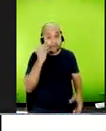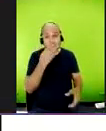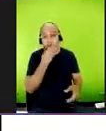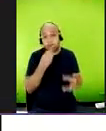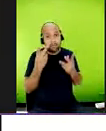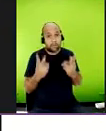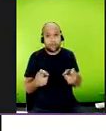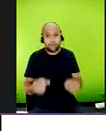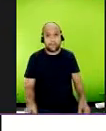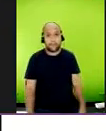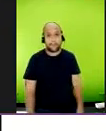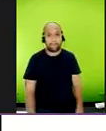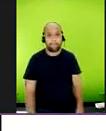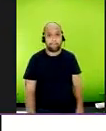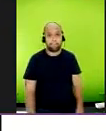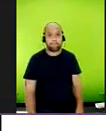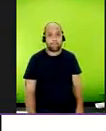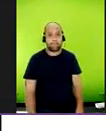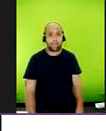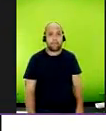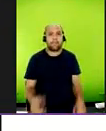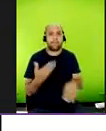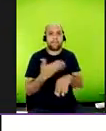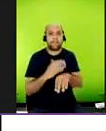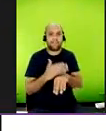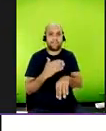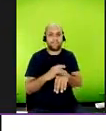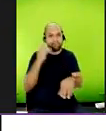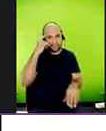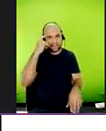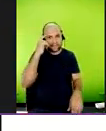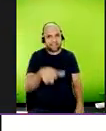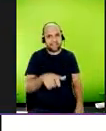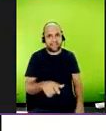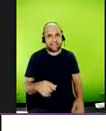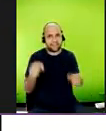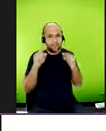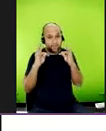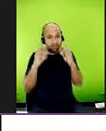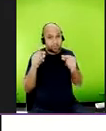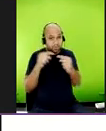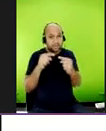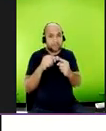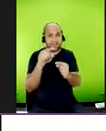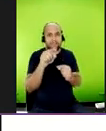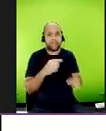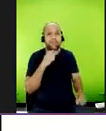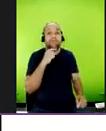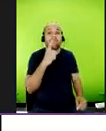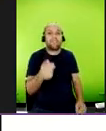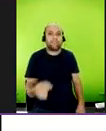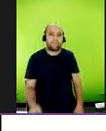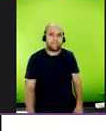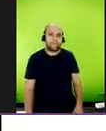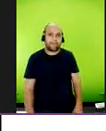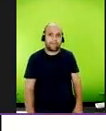vai ter diferença nova povo ao estagiário é isso que a gente pensa vocês se encaixam todos aqui duvido mas eu sou vivido que